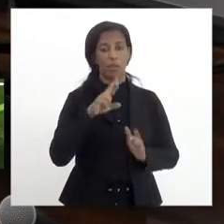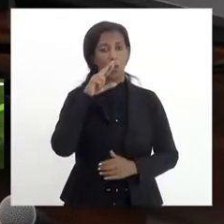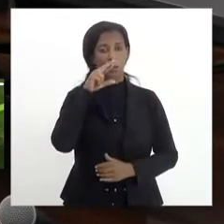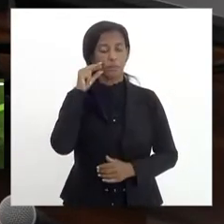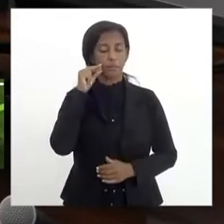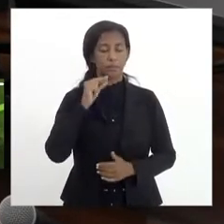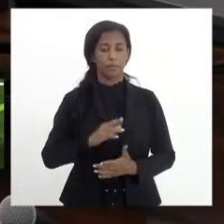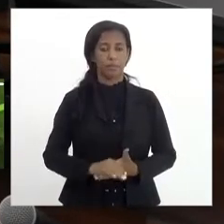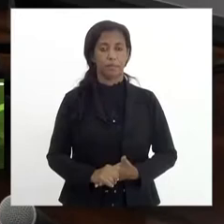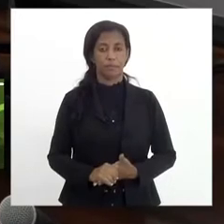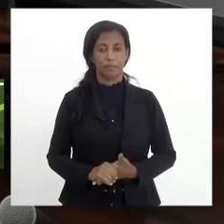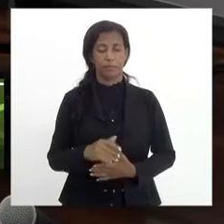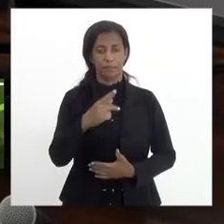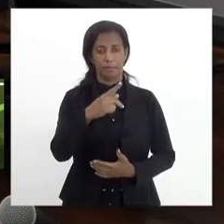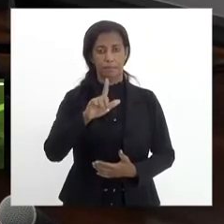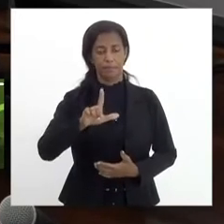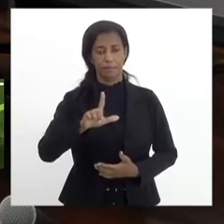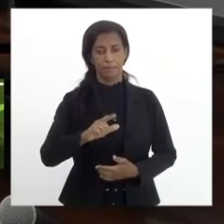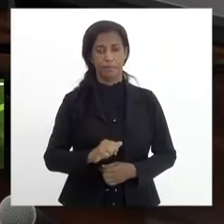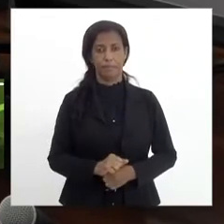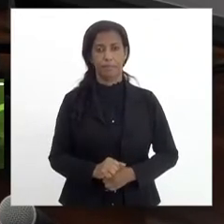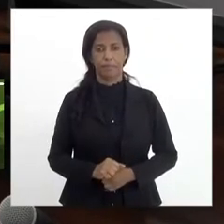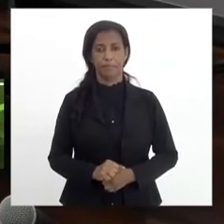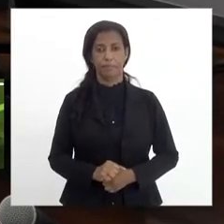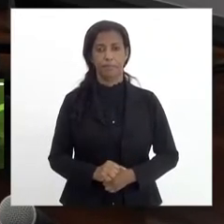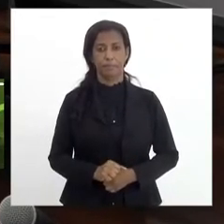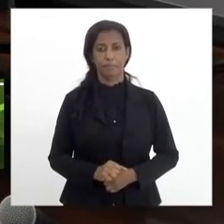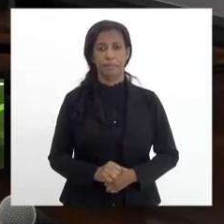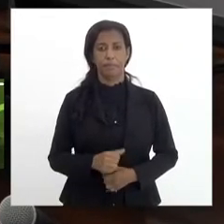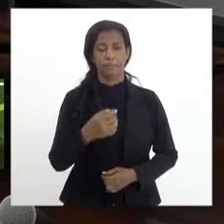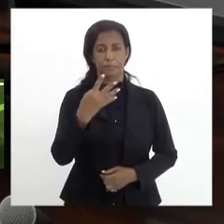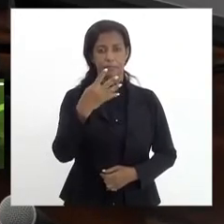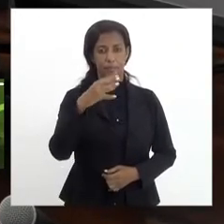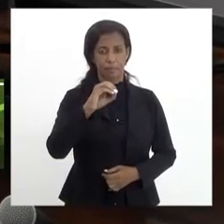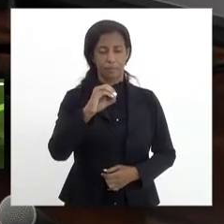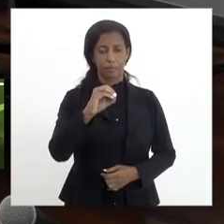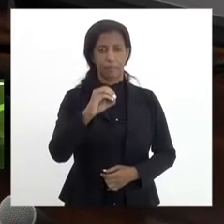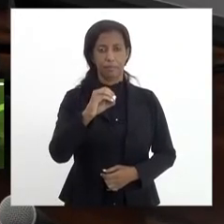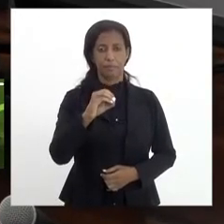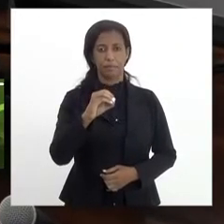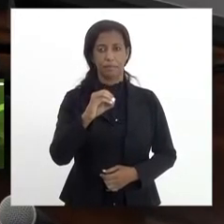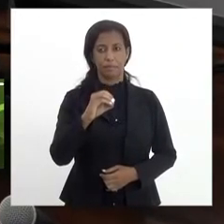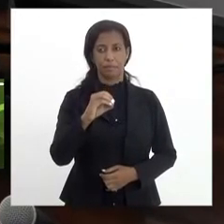Reis, projeto de lei número